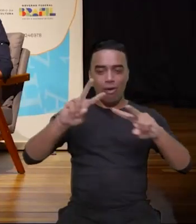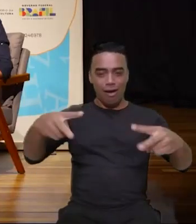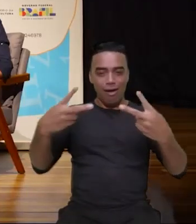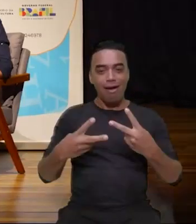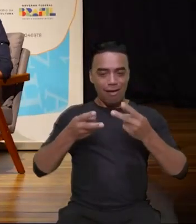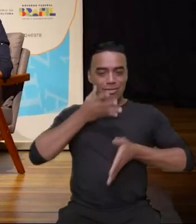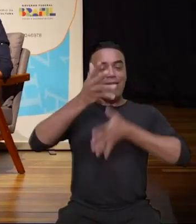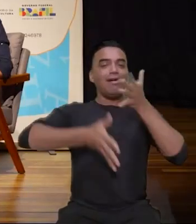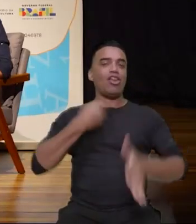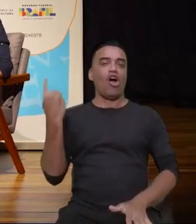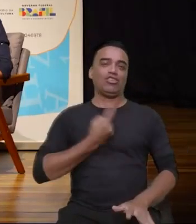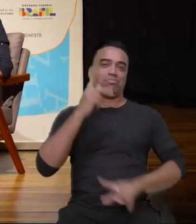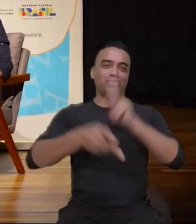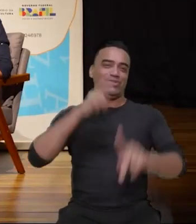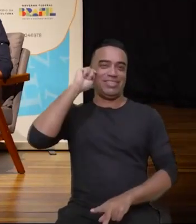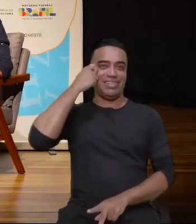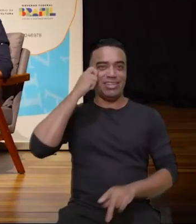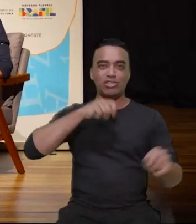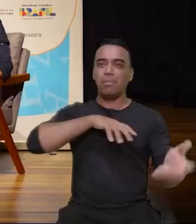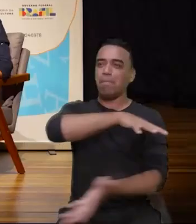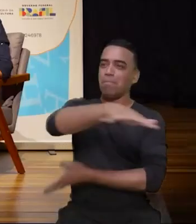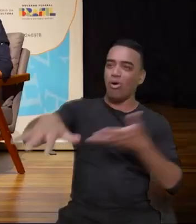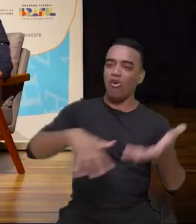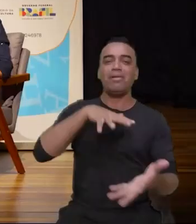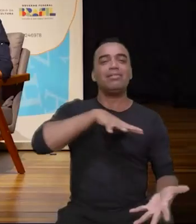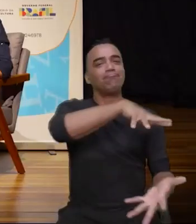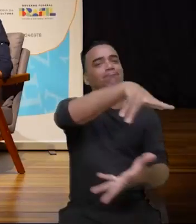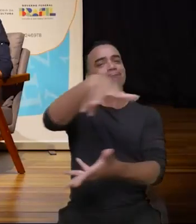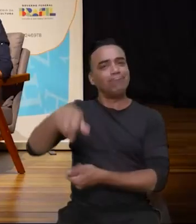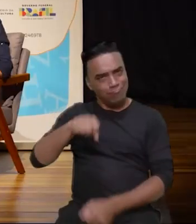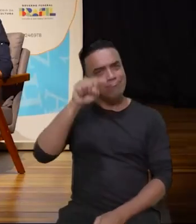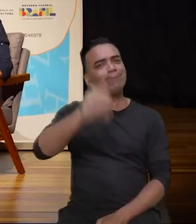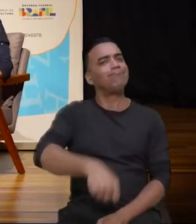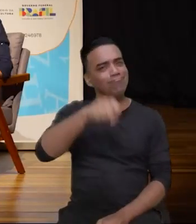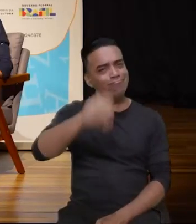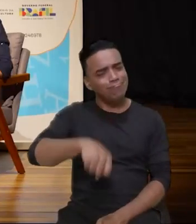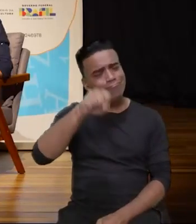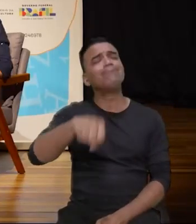vozes. Nós movimentamos o mundo, sim,